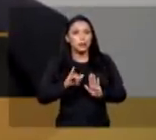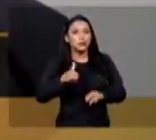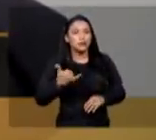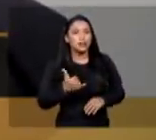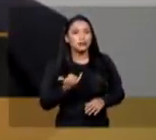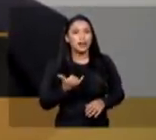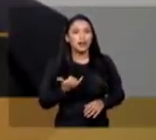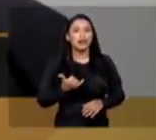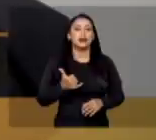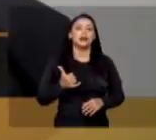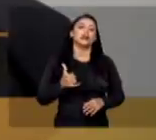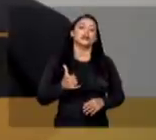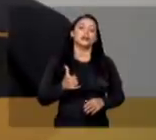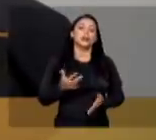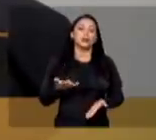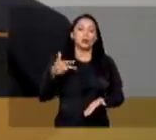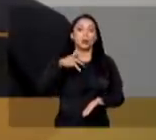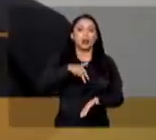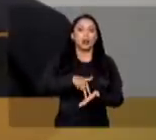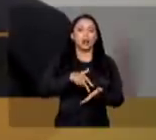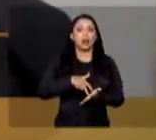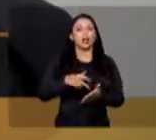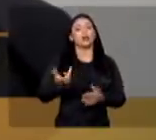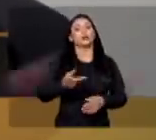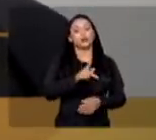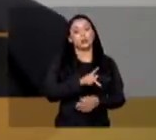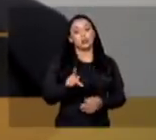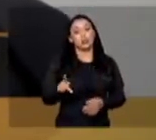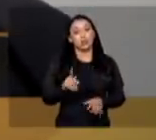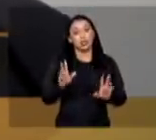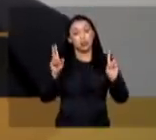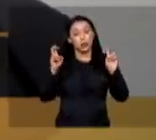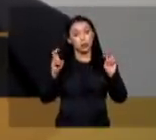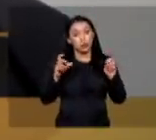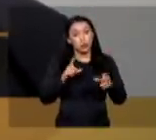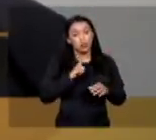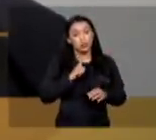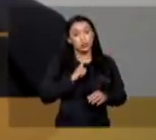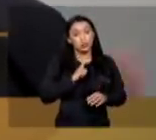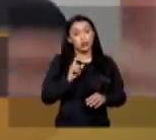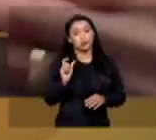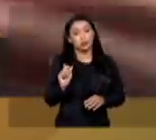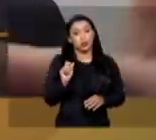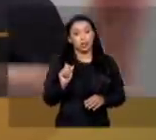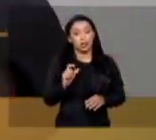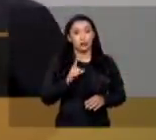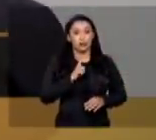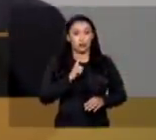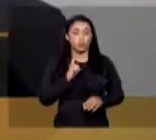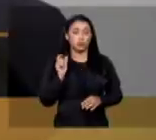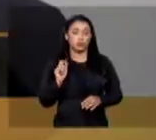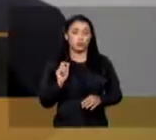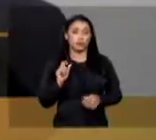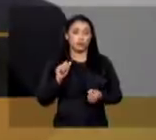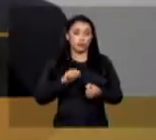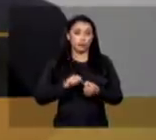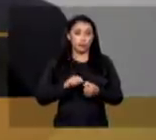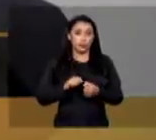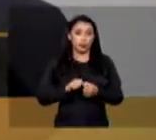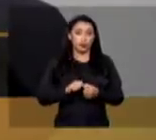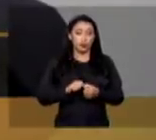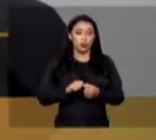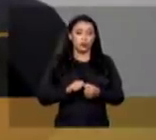indevida ou aceitar a promessa de tal vantagem. No caso Intela, embora a suposta vantagem indevida tenha supostamente consistido